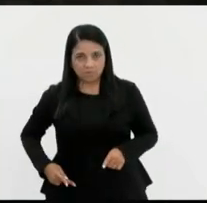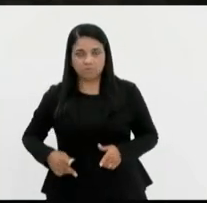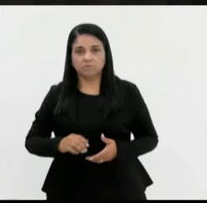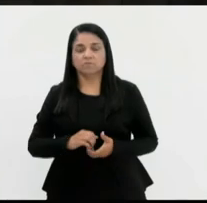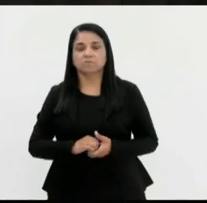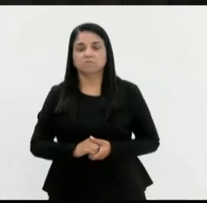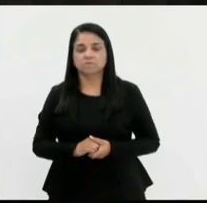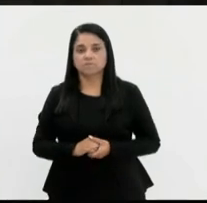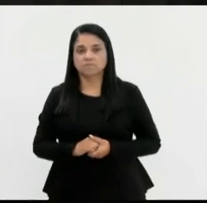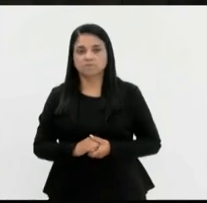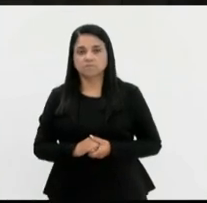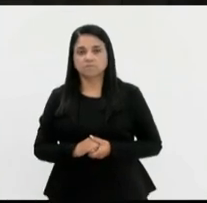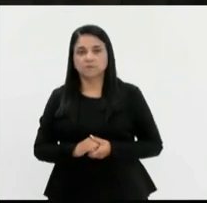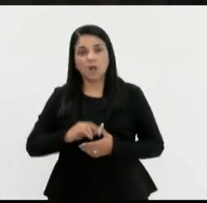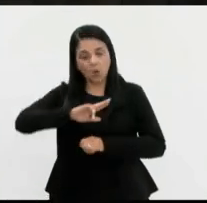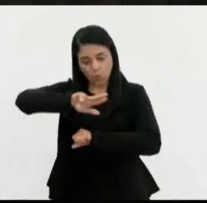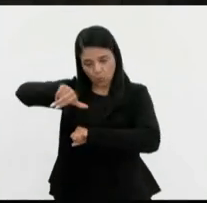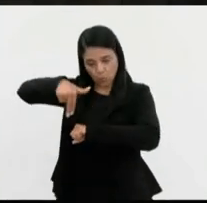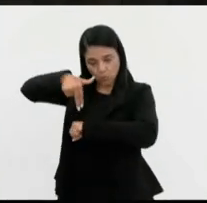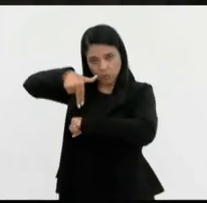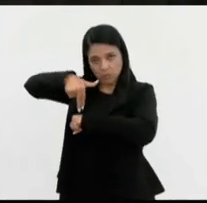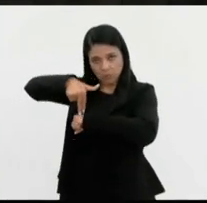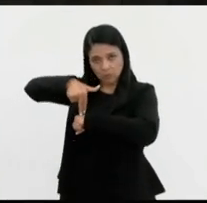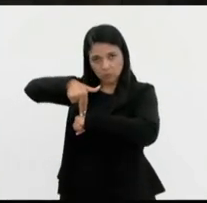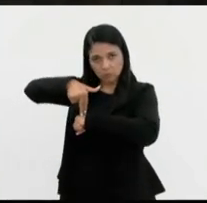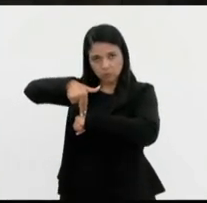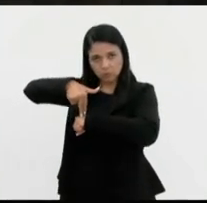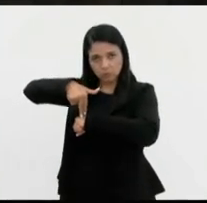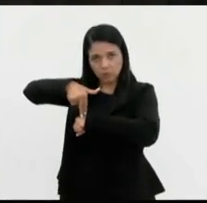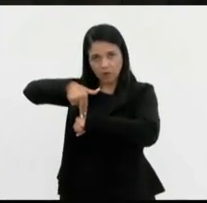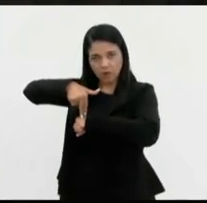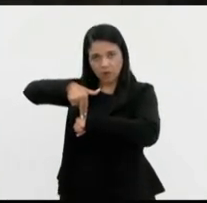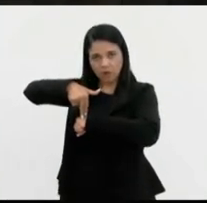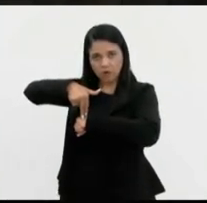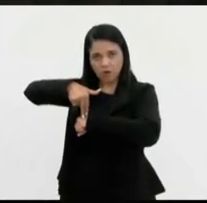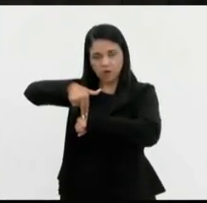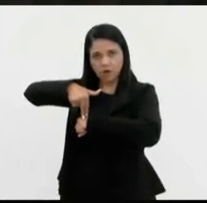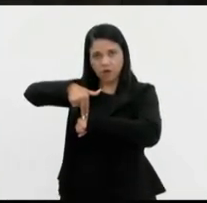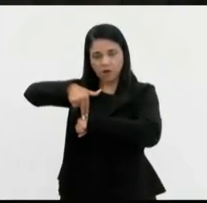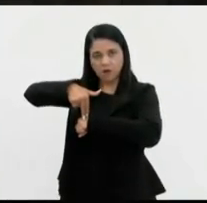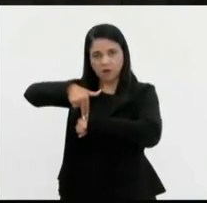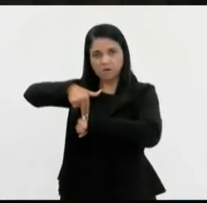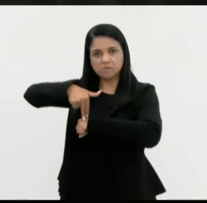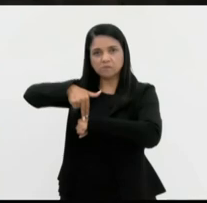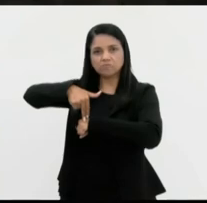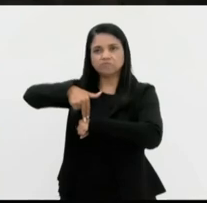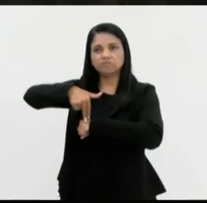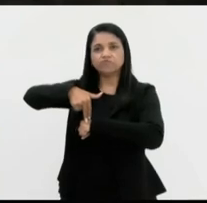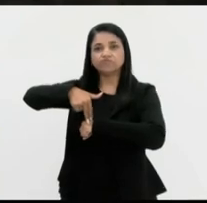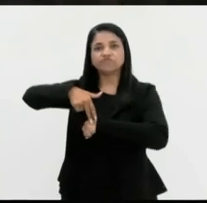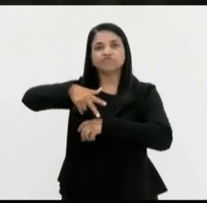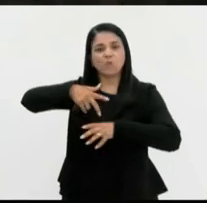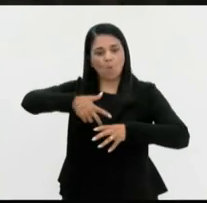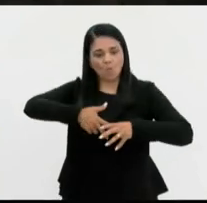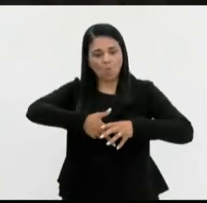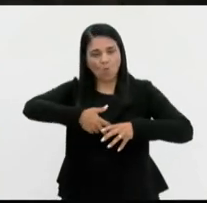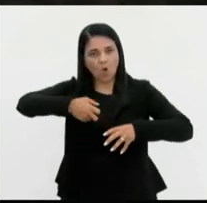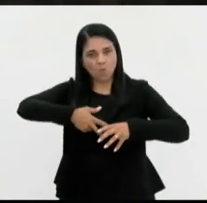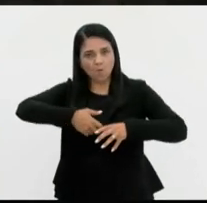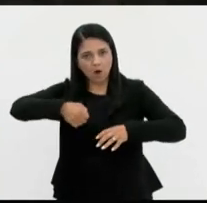presidente a união também nos espolia na área de petróleo e